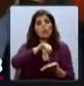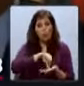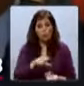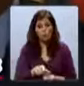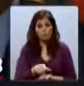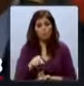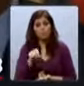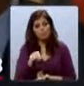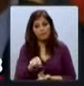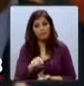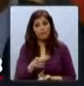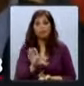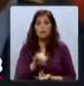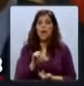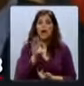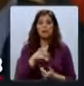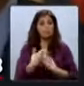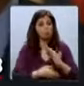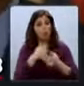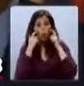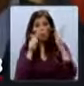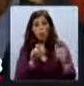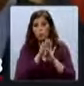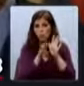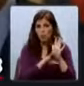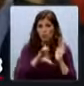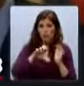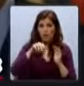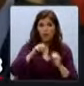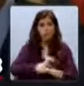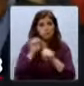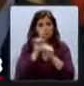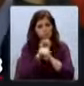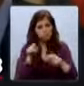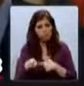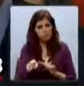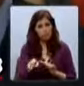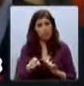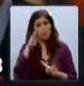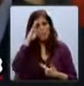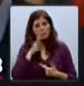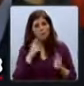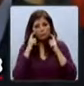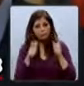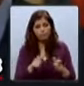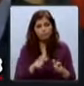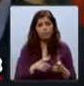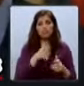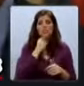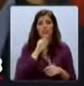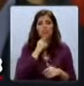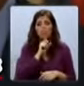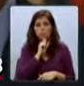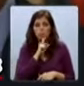be far more effective in controlling their nuclear program than any military action we could take, any military action the